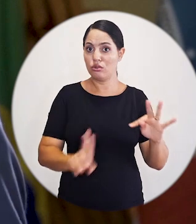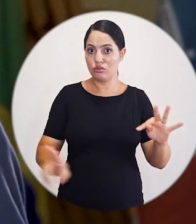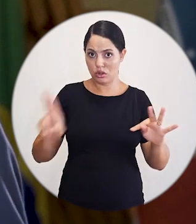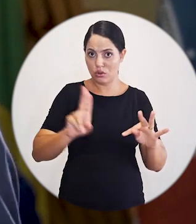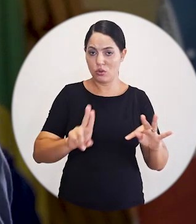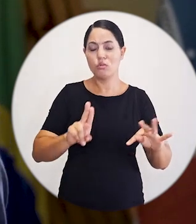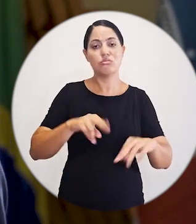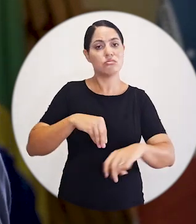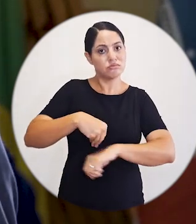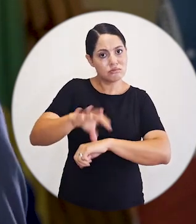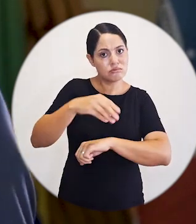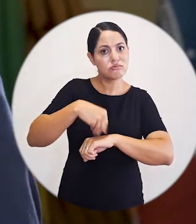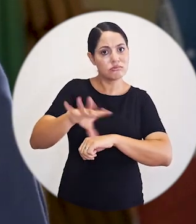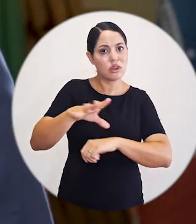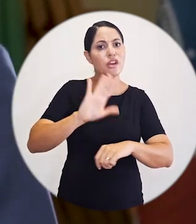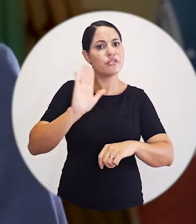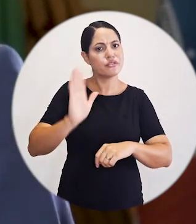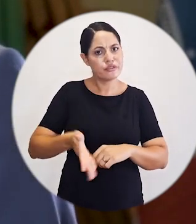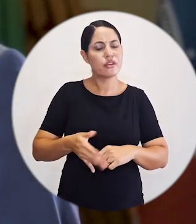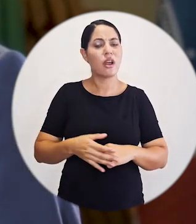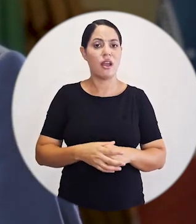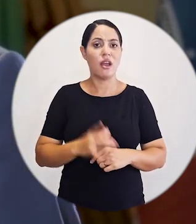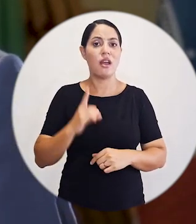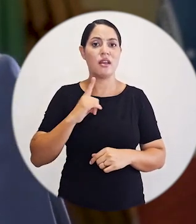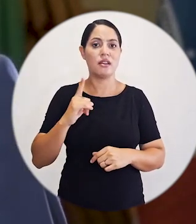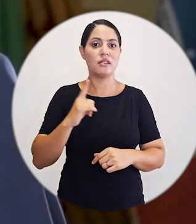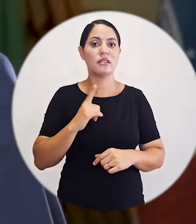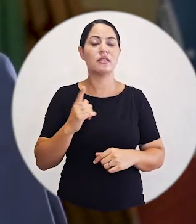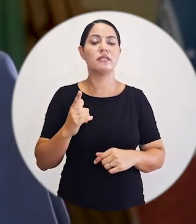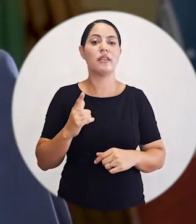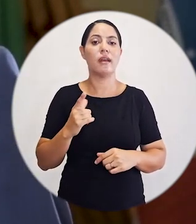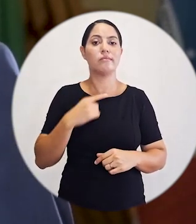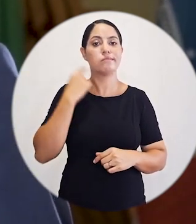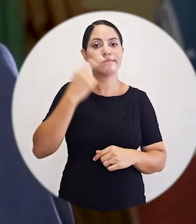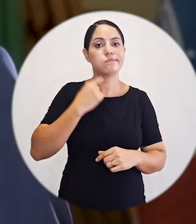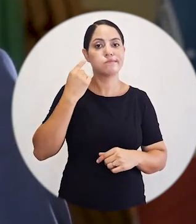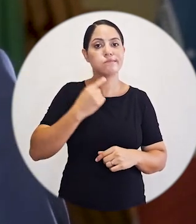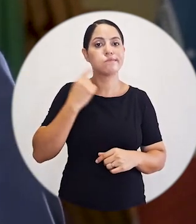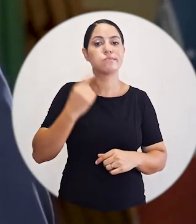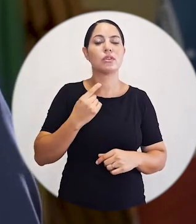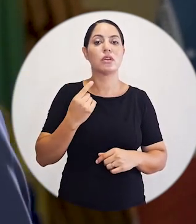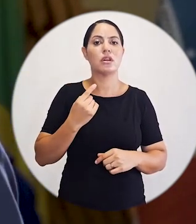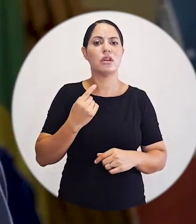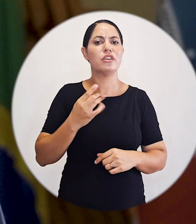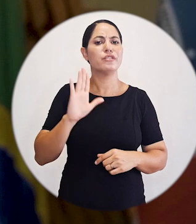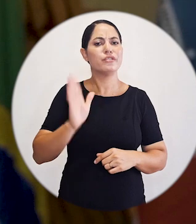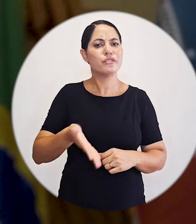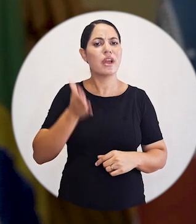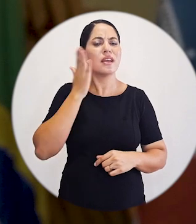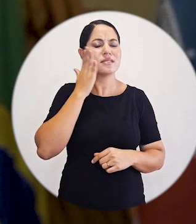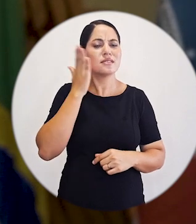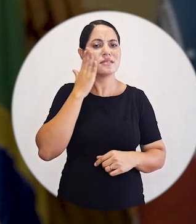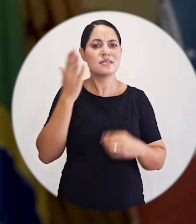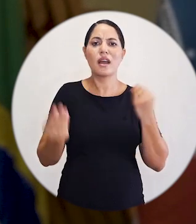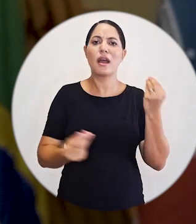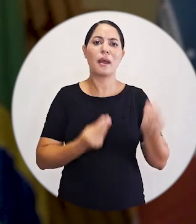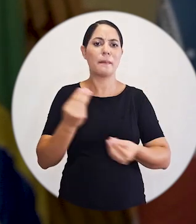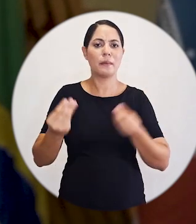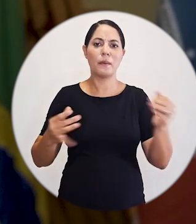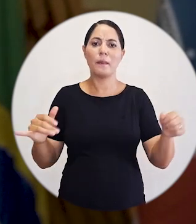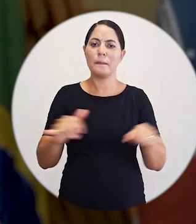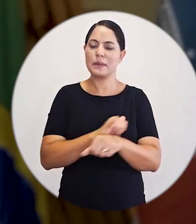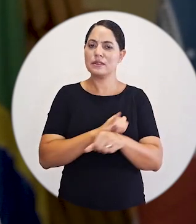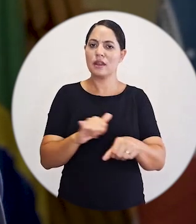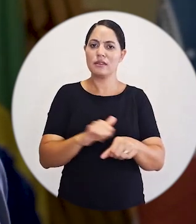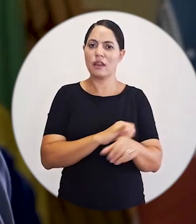tecnologia, já orientado por uma recomendação do órgão máximo de direção da advocacia, você sabe exatamente a